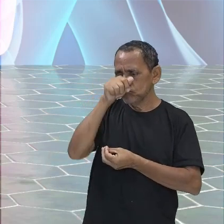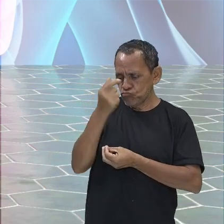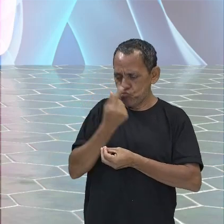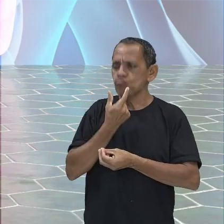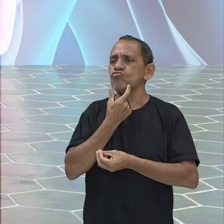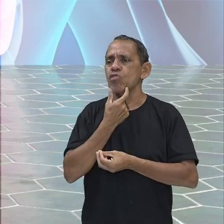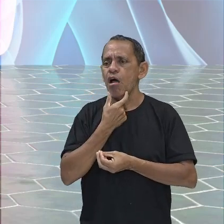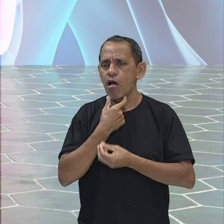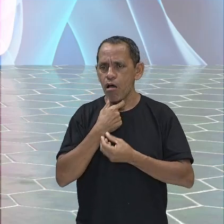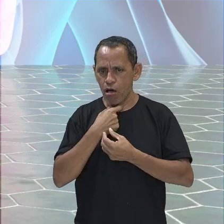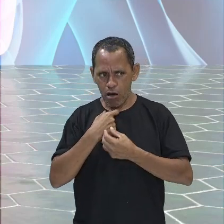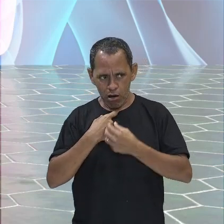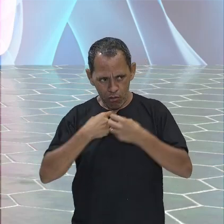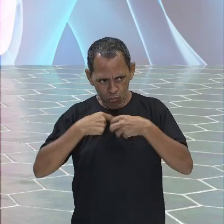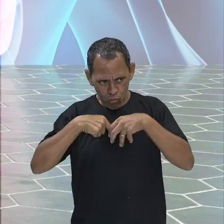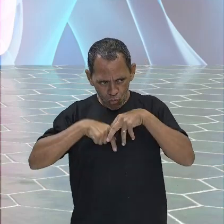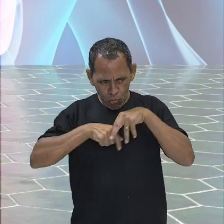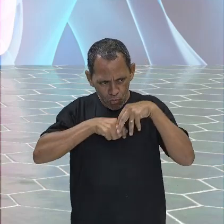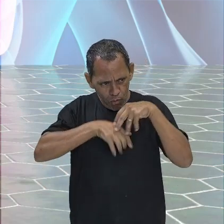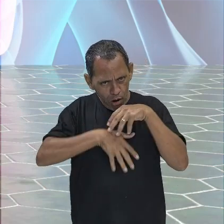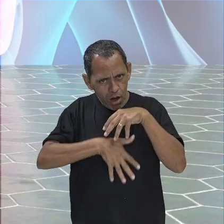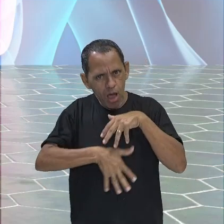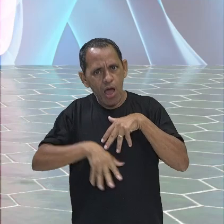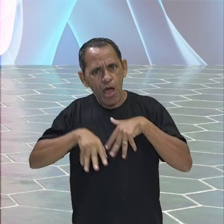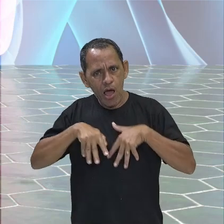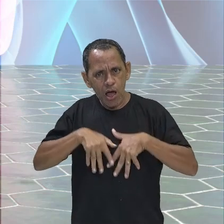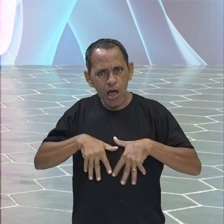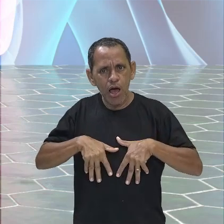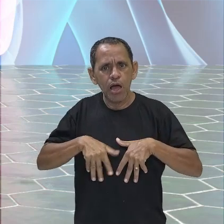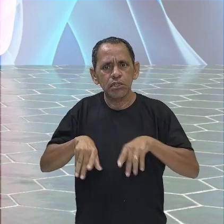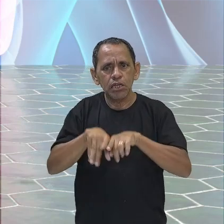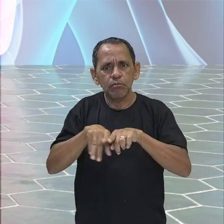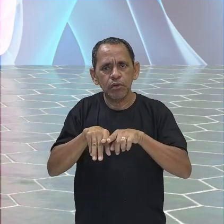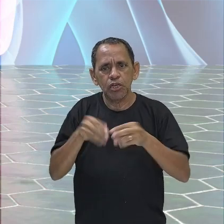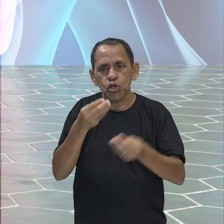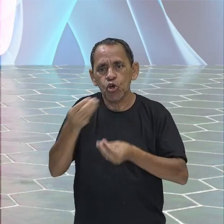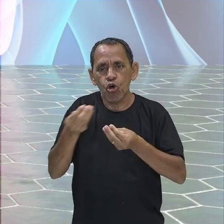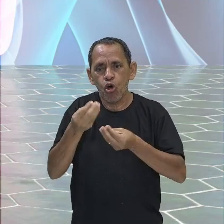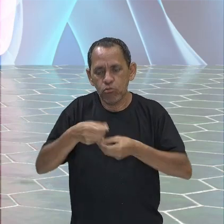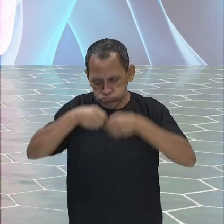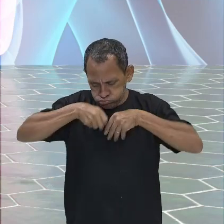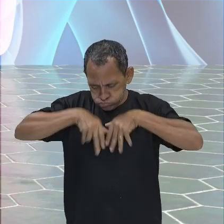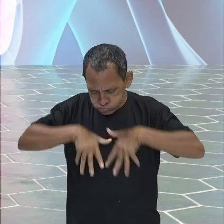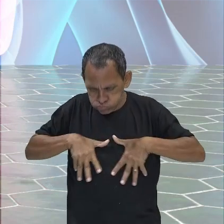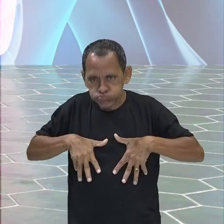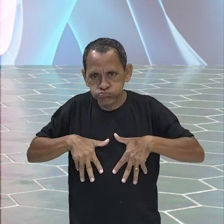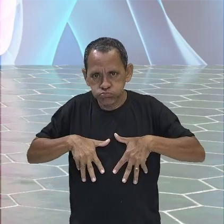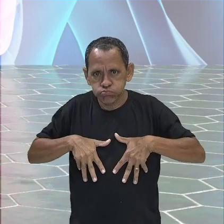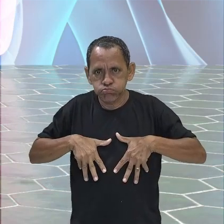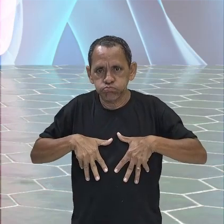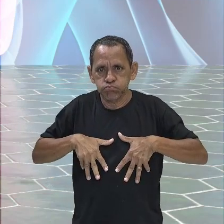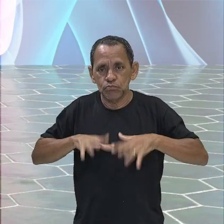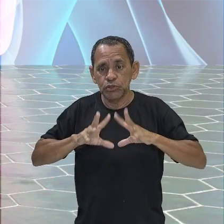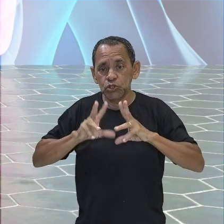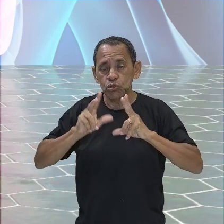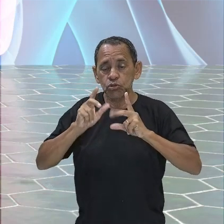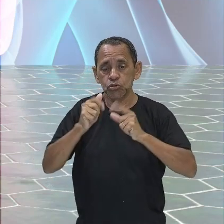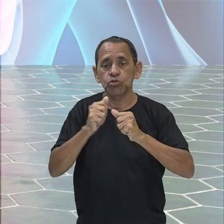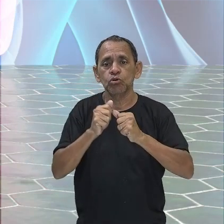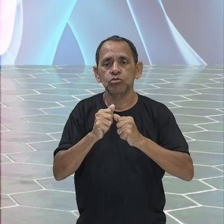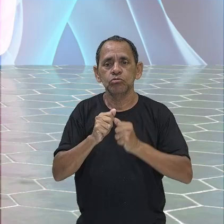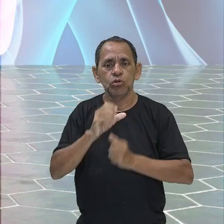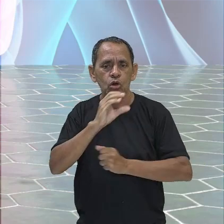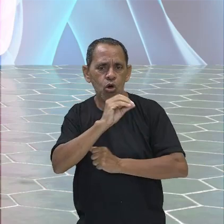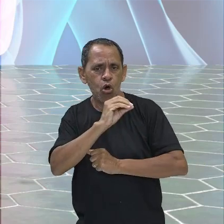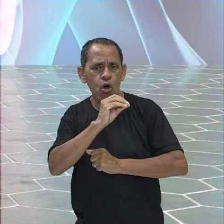trocas gasosas nos alvéolos, ele vai levar para todo o corpo humano. Então, o oxigênio vai chegar lá